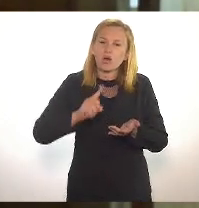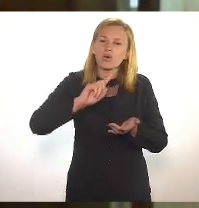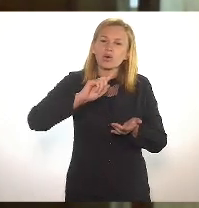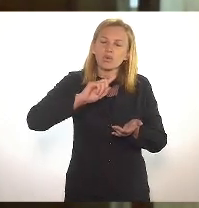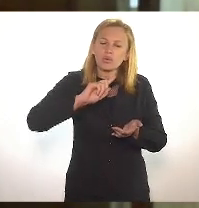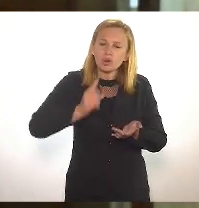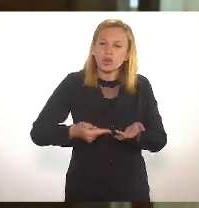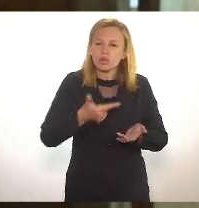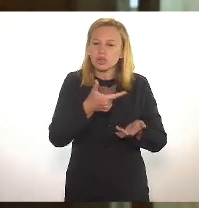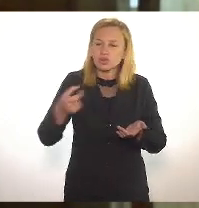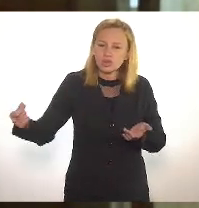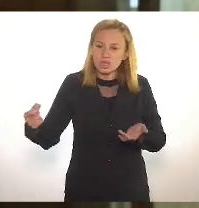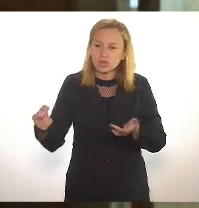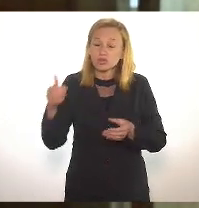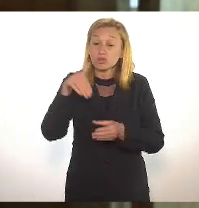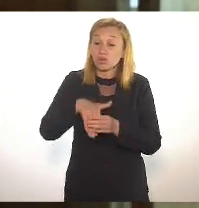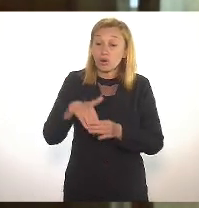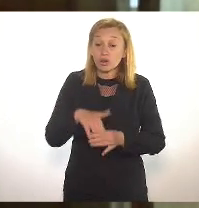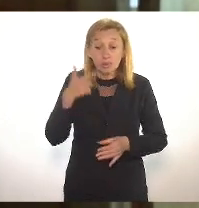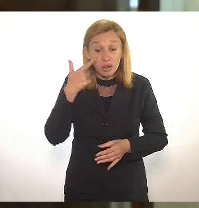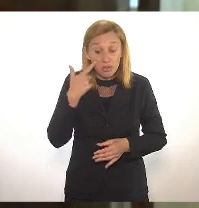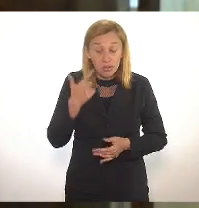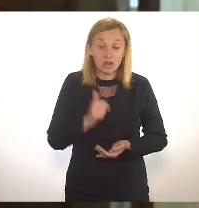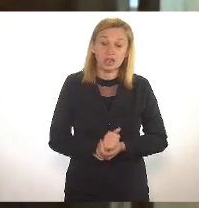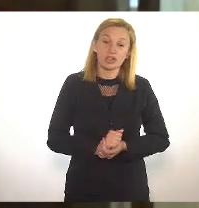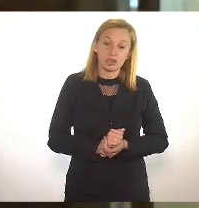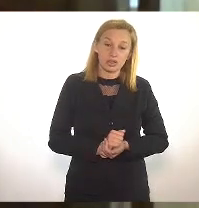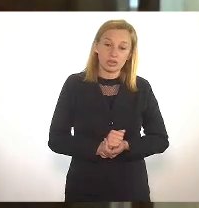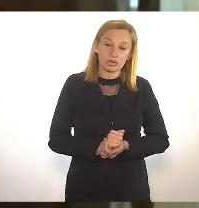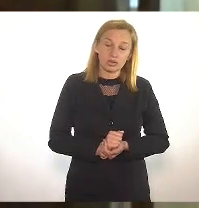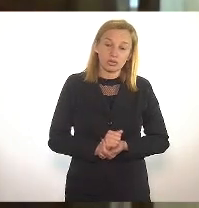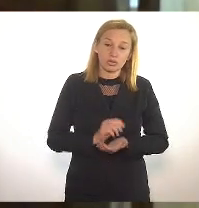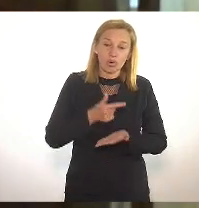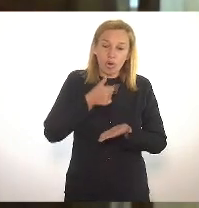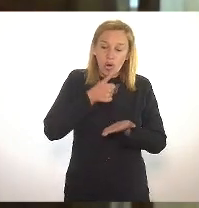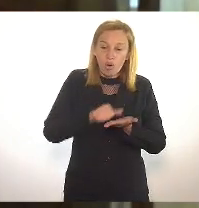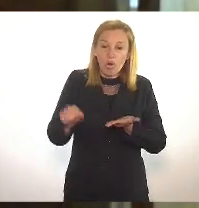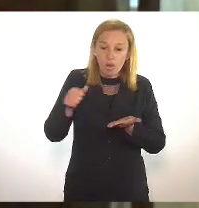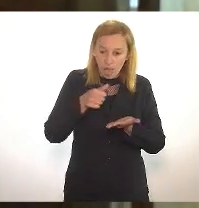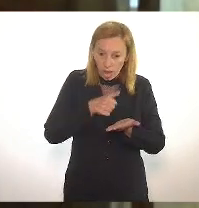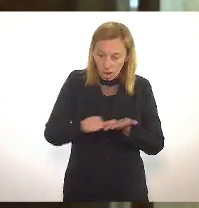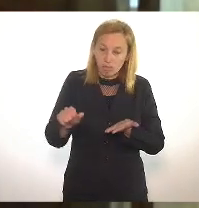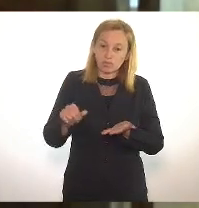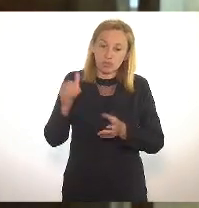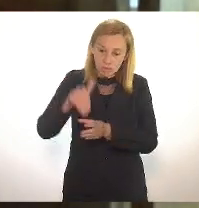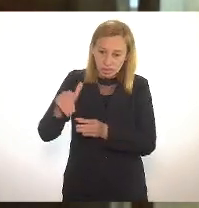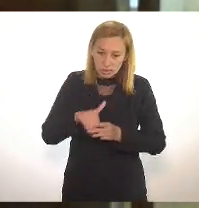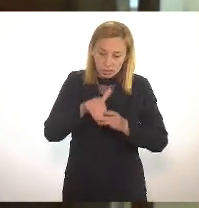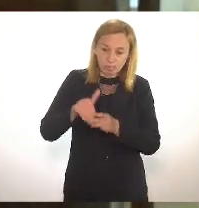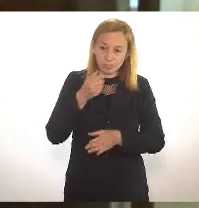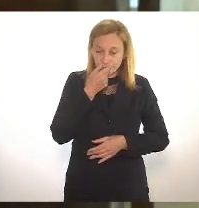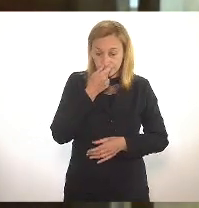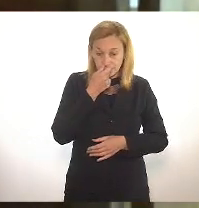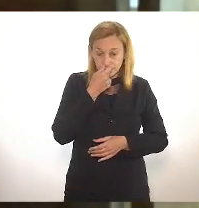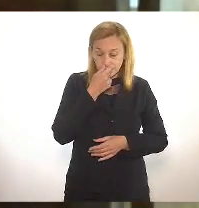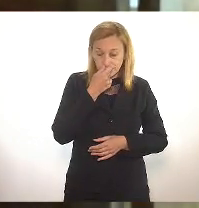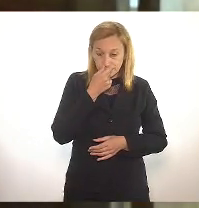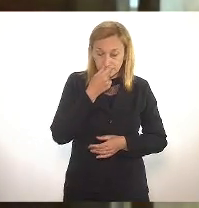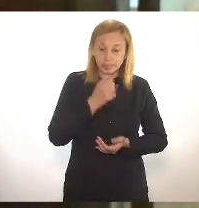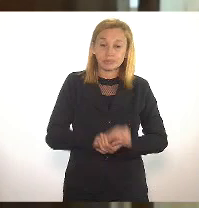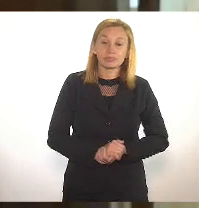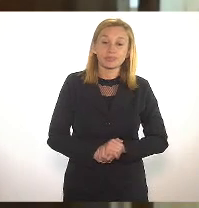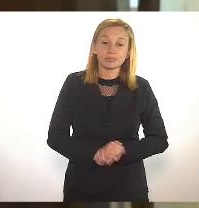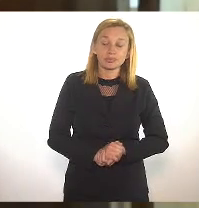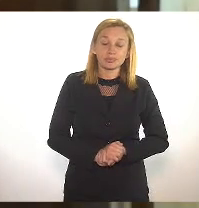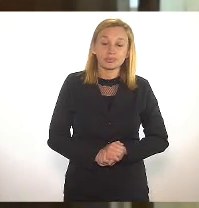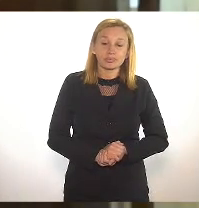1 milhão a 1 milhão e 200 mil votos para serem apurados, oriundos do Correio, votação pelo Correio. E como nesse